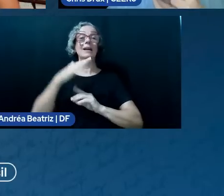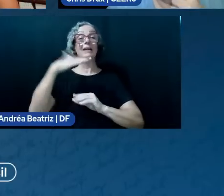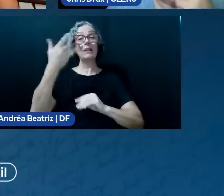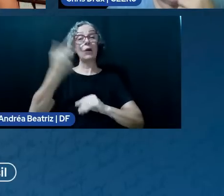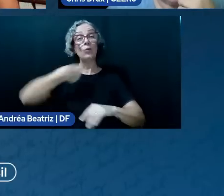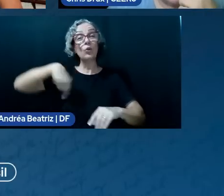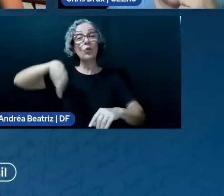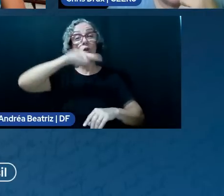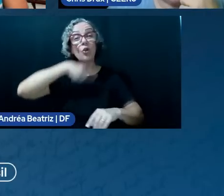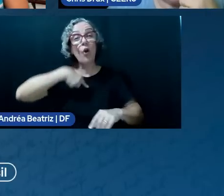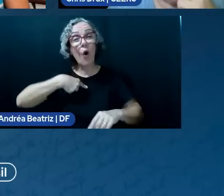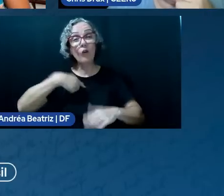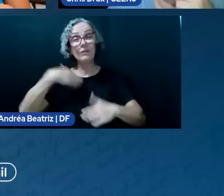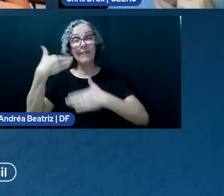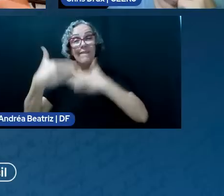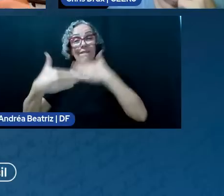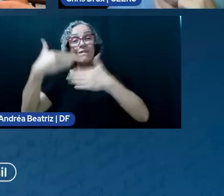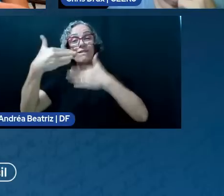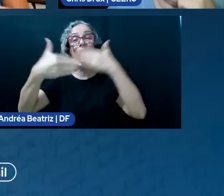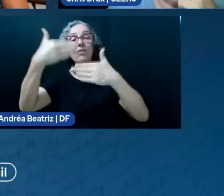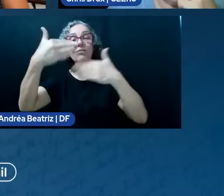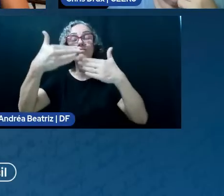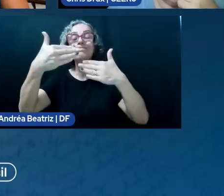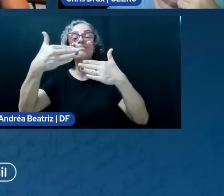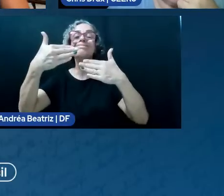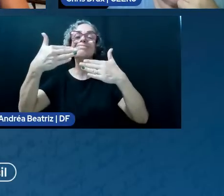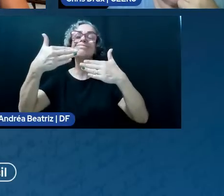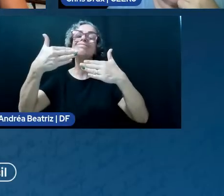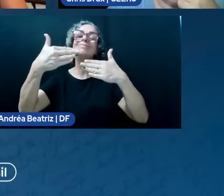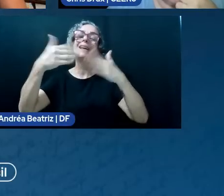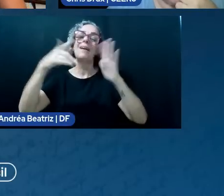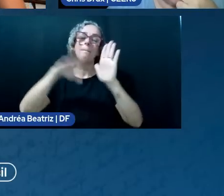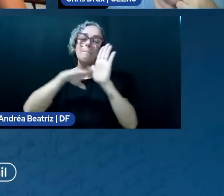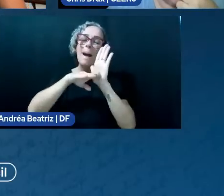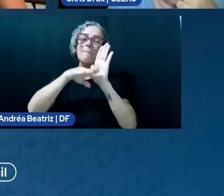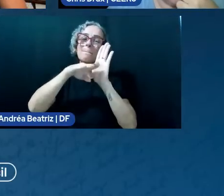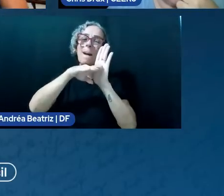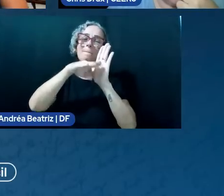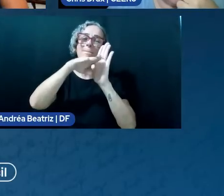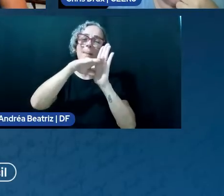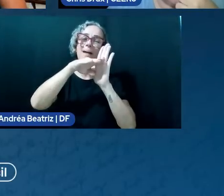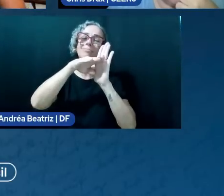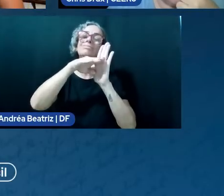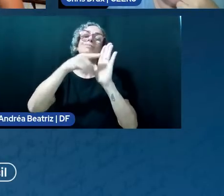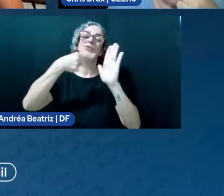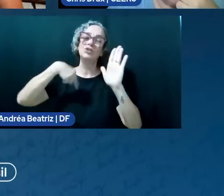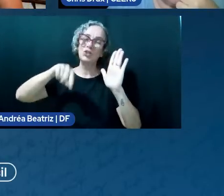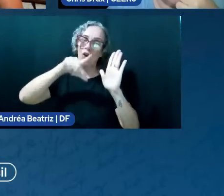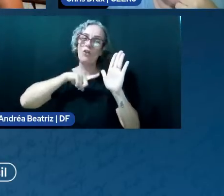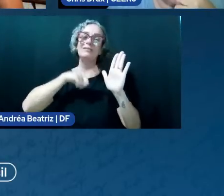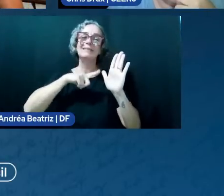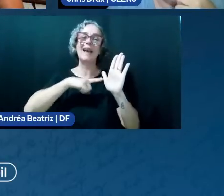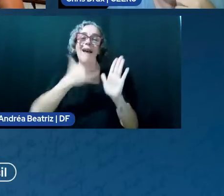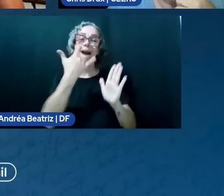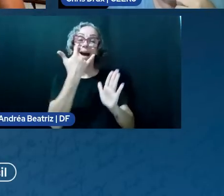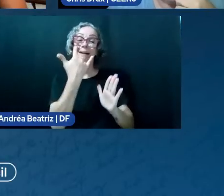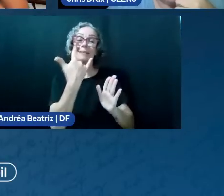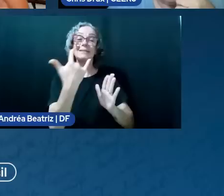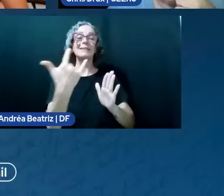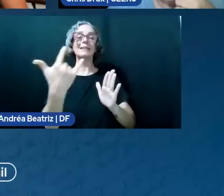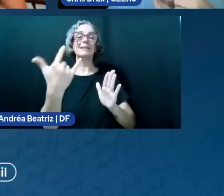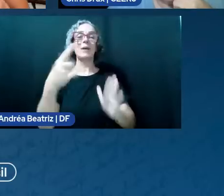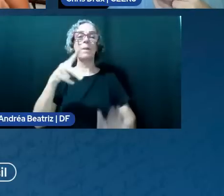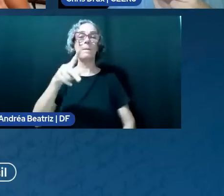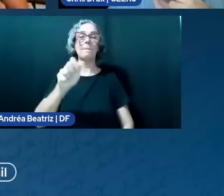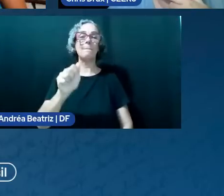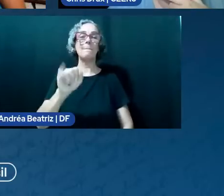nos encontramos, existem mecanismos de atração movidos pela paixão,